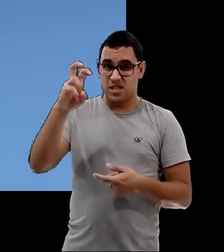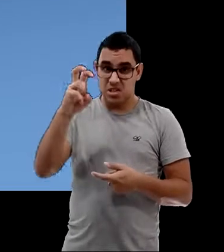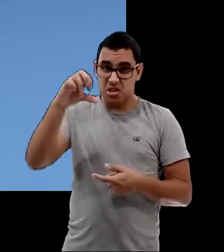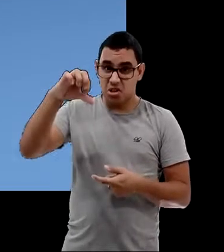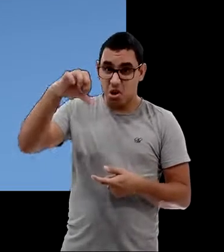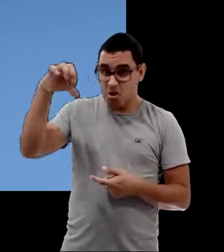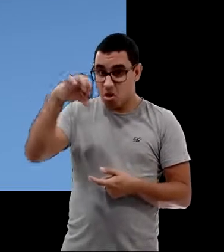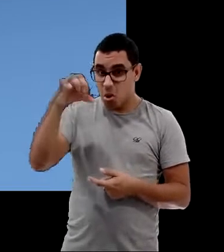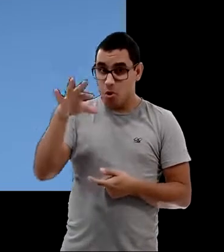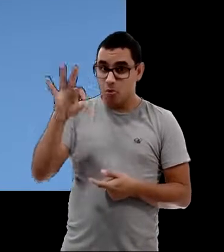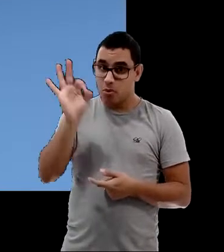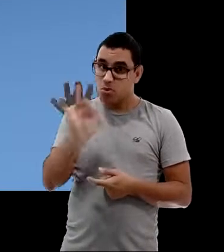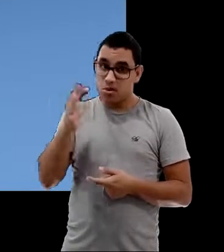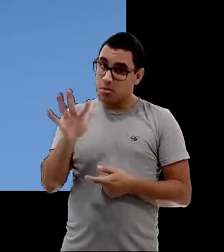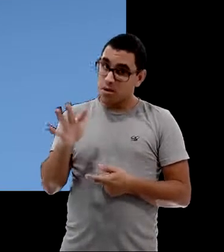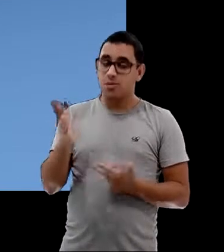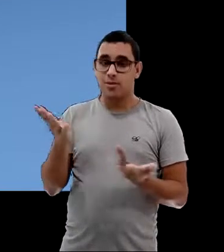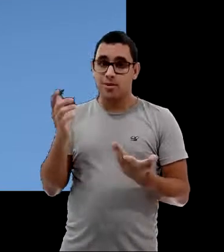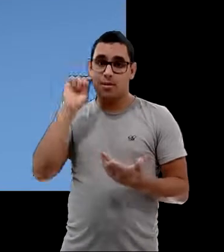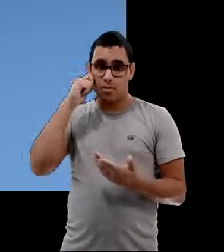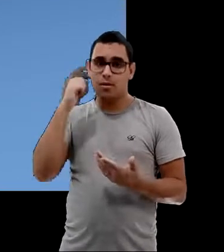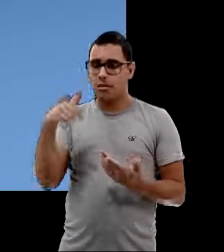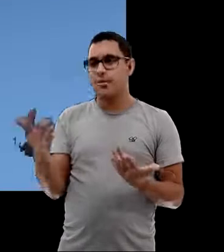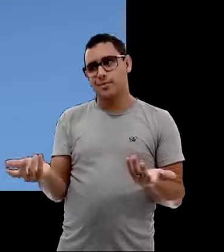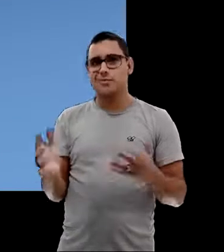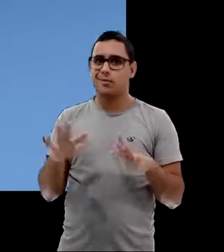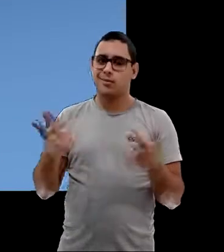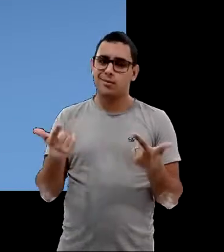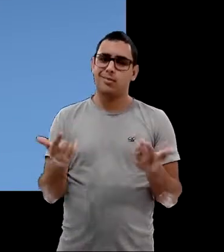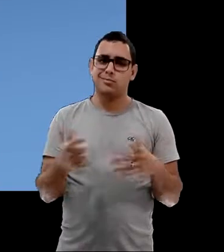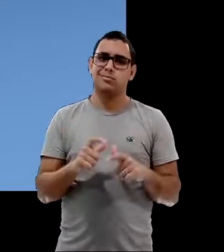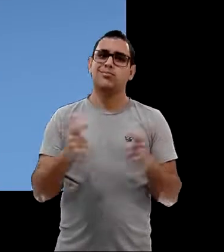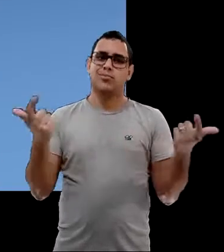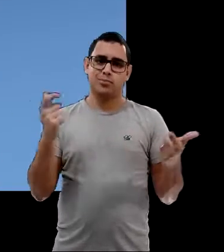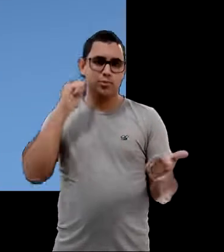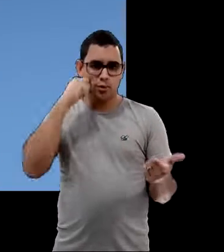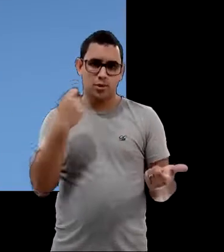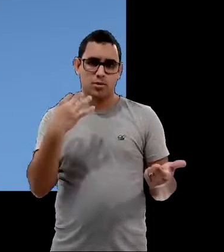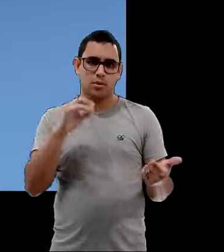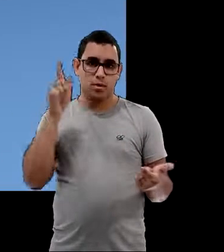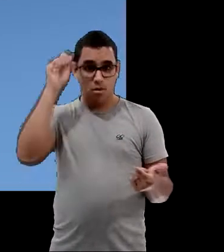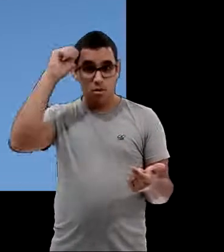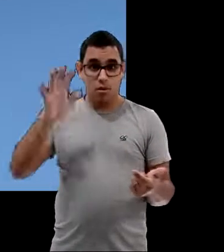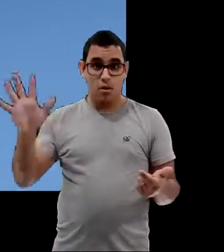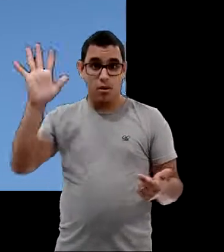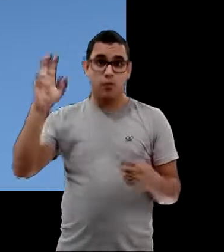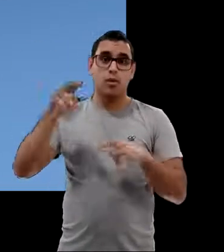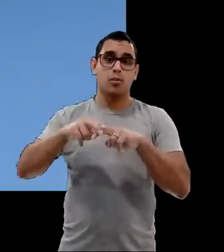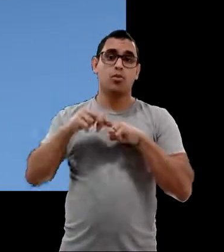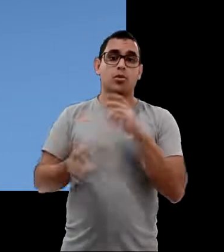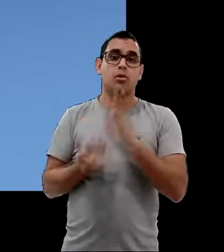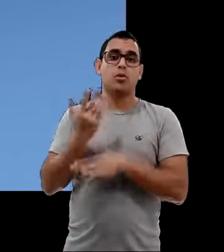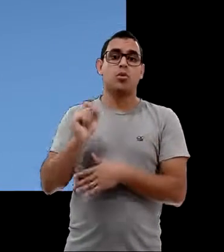claro que lá a pobreza tem que ser de negros. Essa condição de extrema pobreza na África